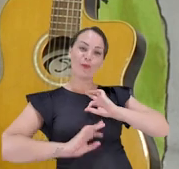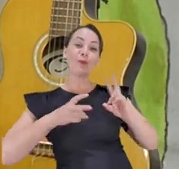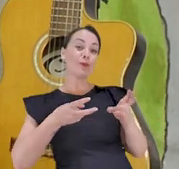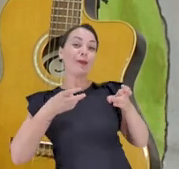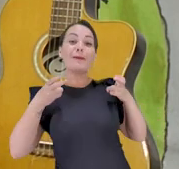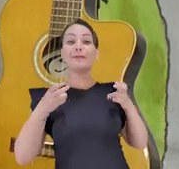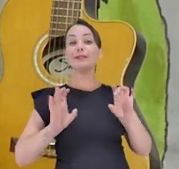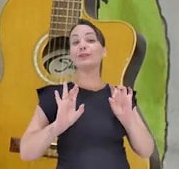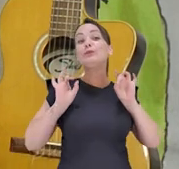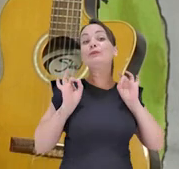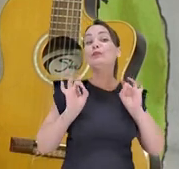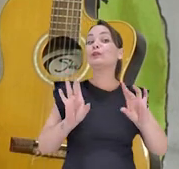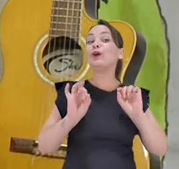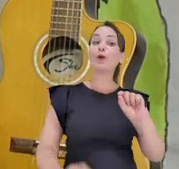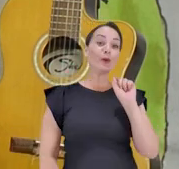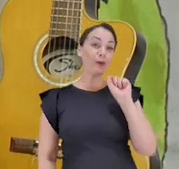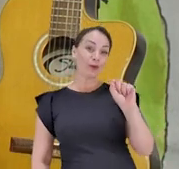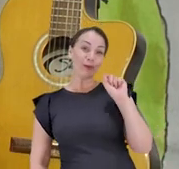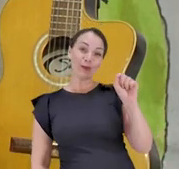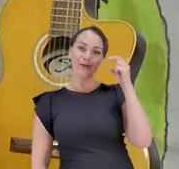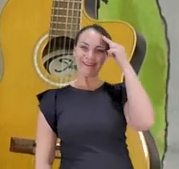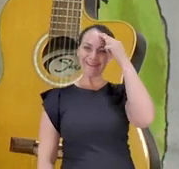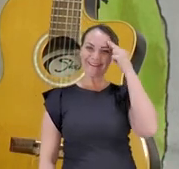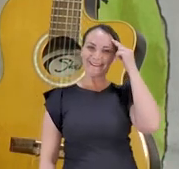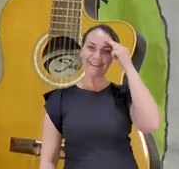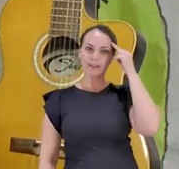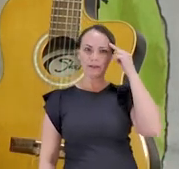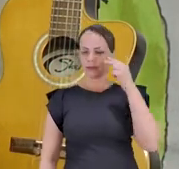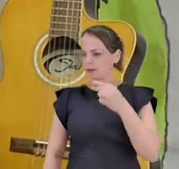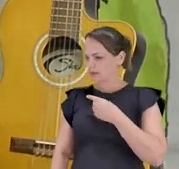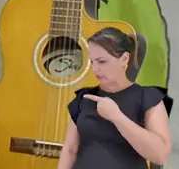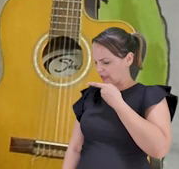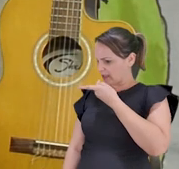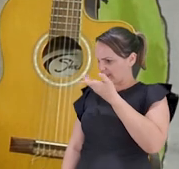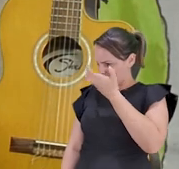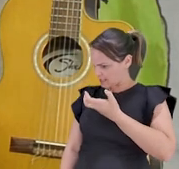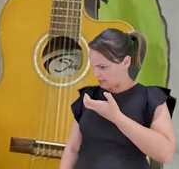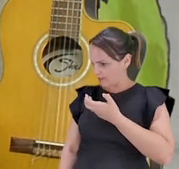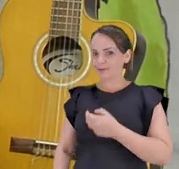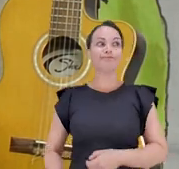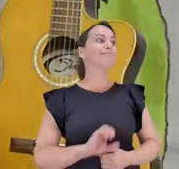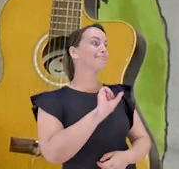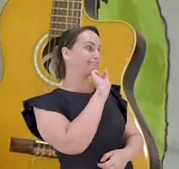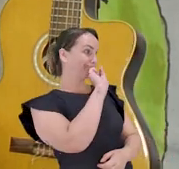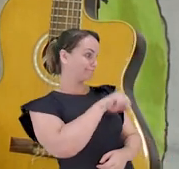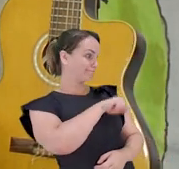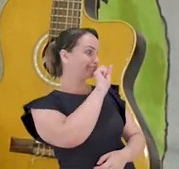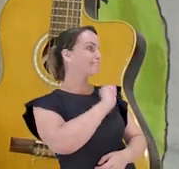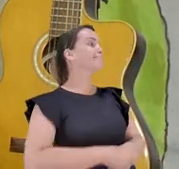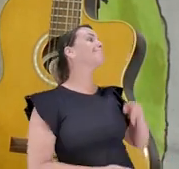tudo não tinha passado. Foi de um sonho. Mas não diga! Digo sim, porque